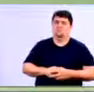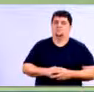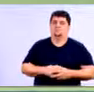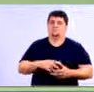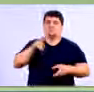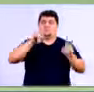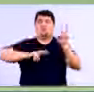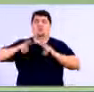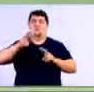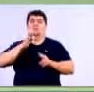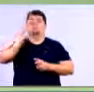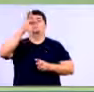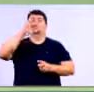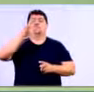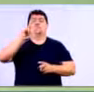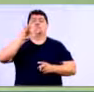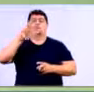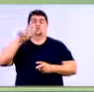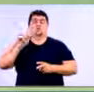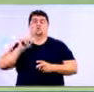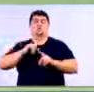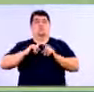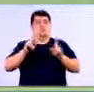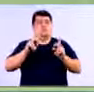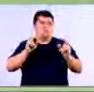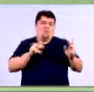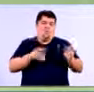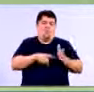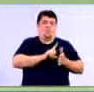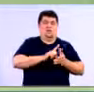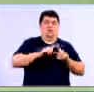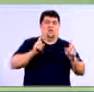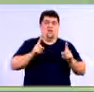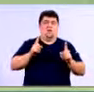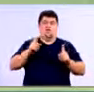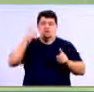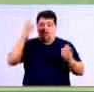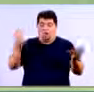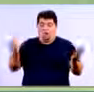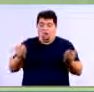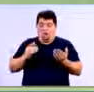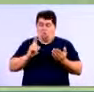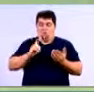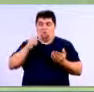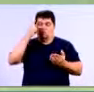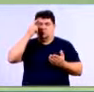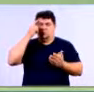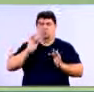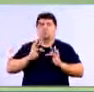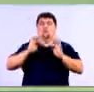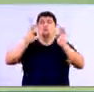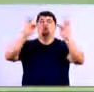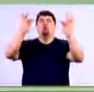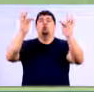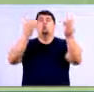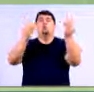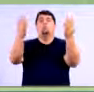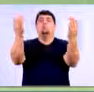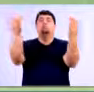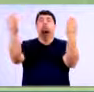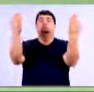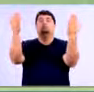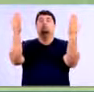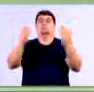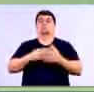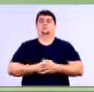futuro líquido, bem parecido com o valor presente, né, professor? Só que ao invés de trazer para o presente, você vai levar para o futuro. Ótimo, perfeito. Já